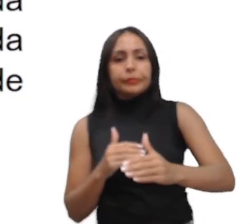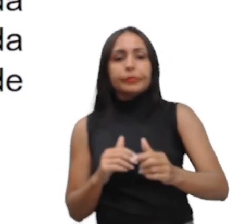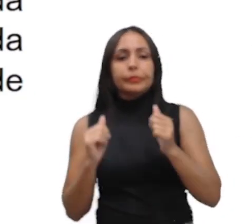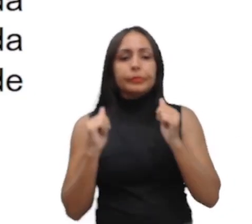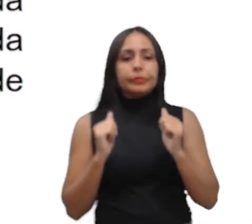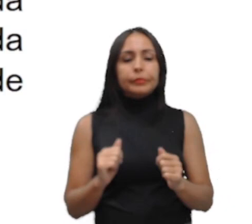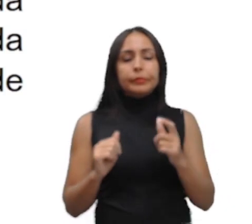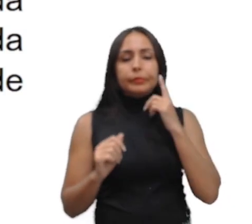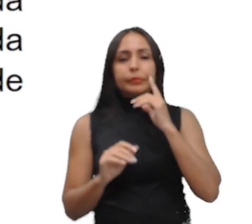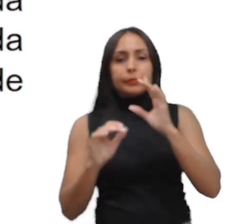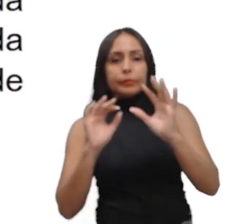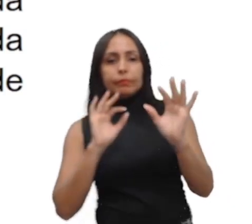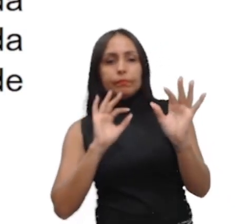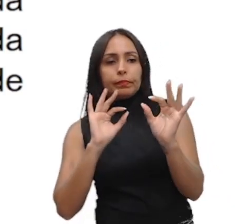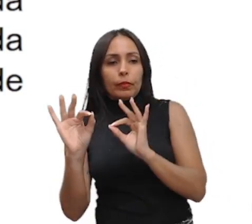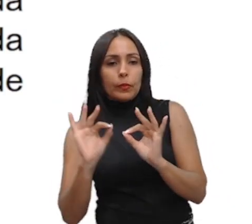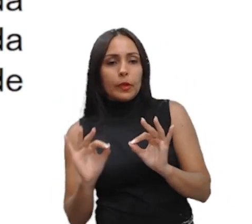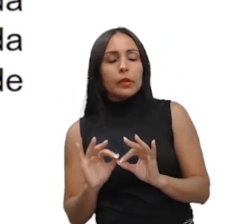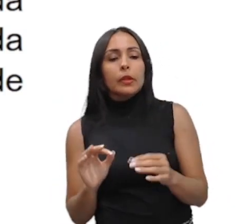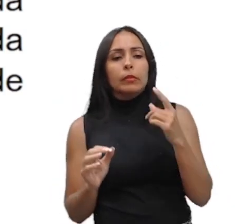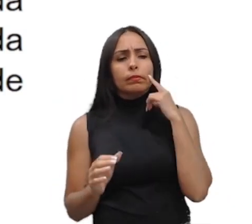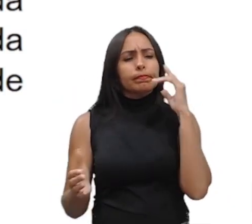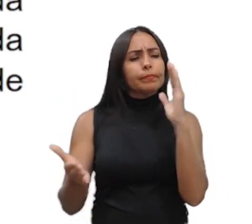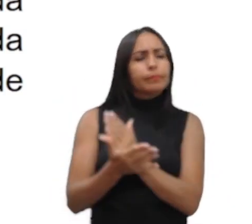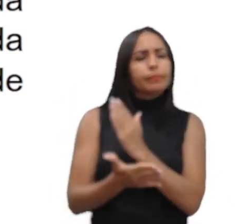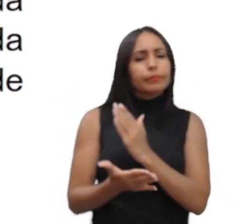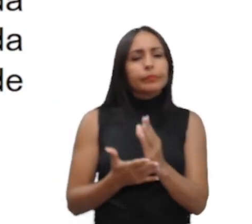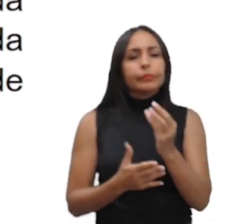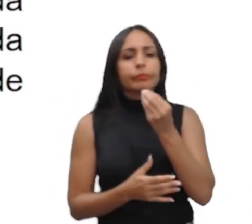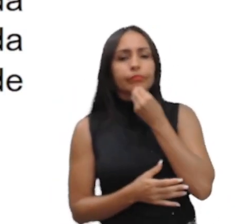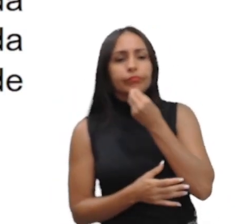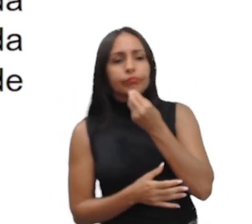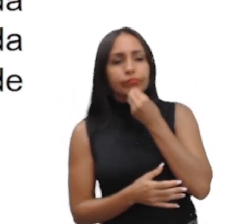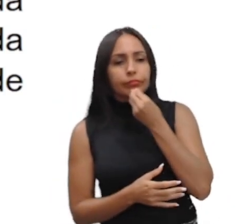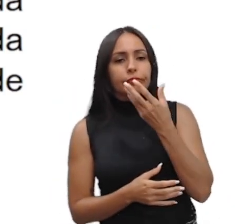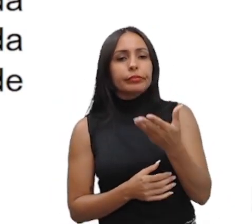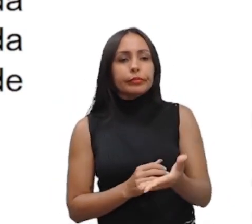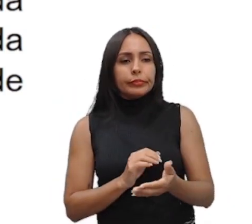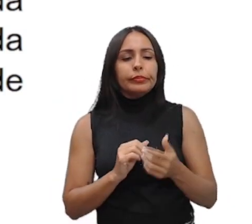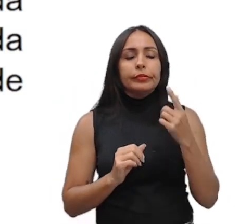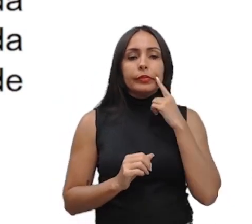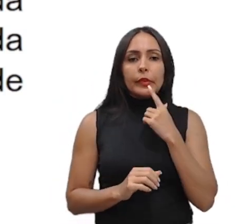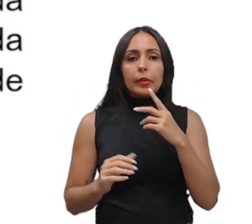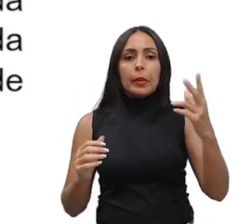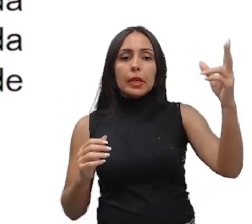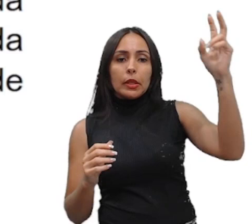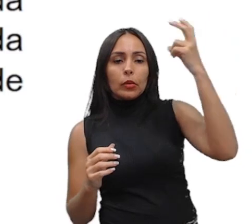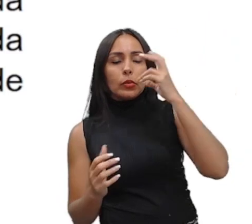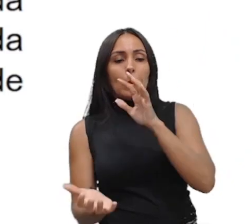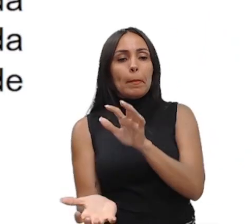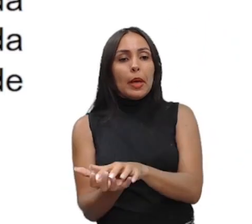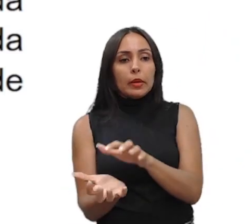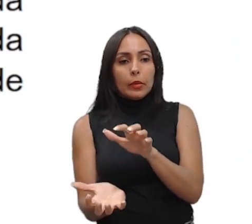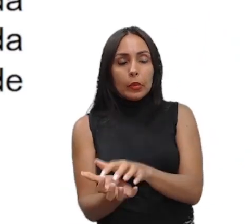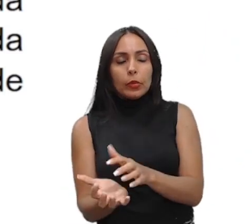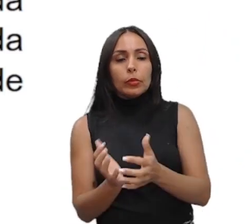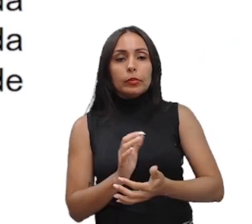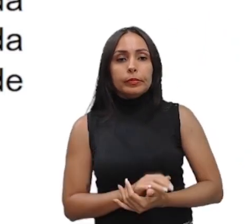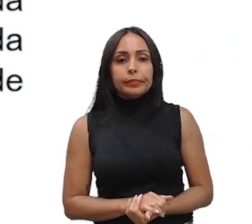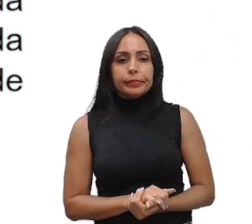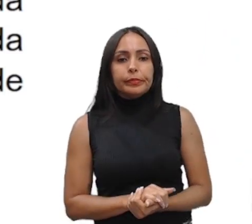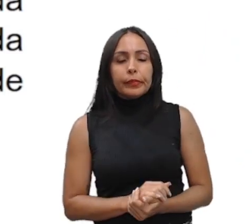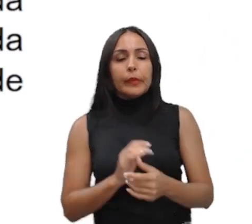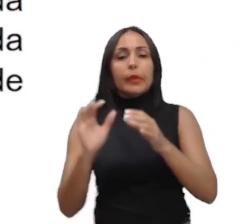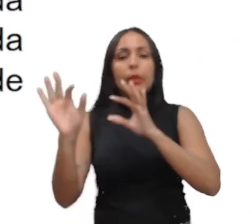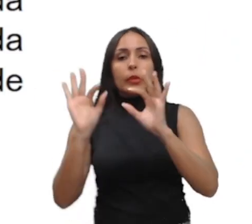conferir algumas das oportunidades através do site da Cultura PE, o portal que reúne e organiza